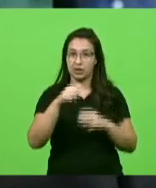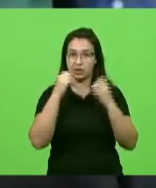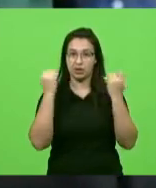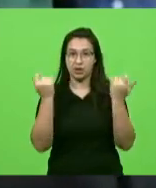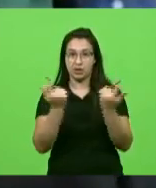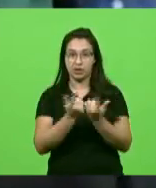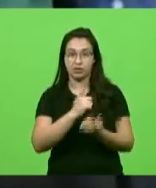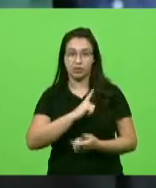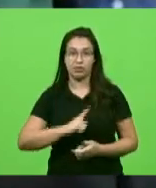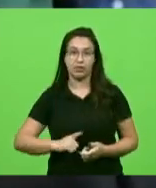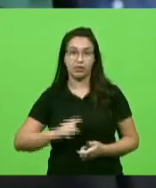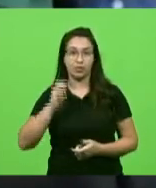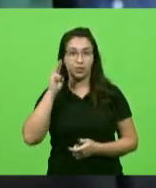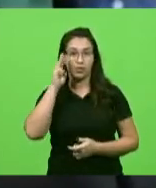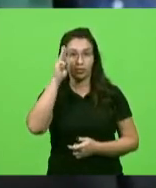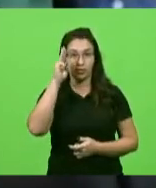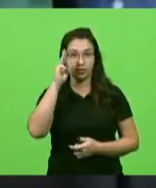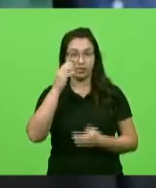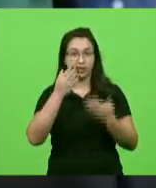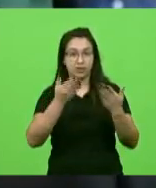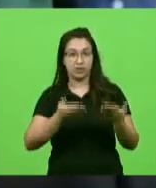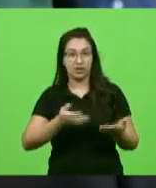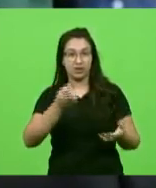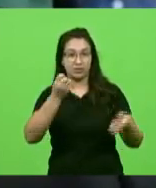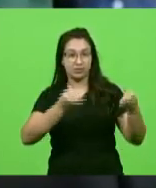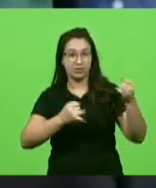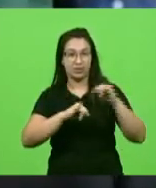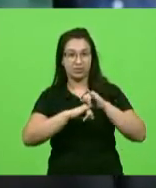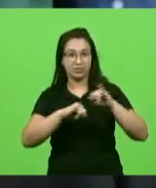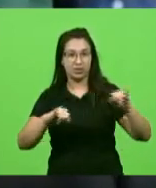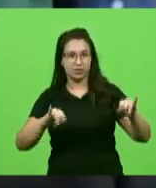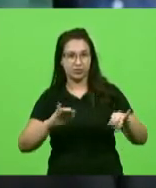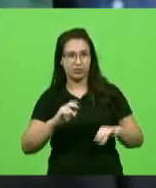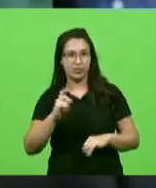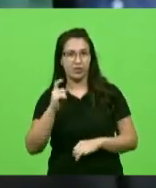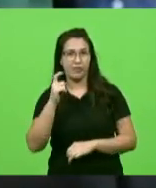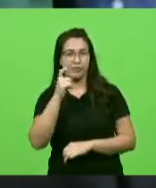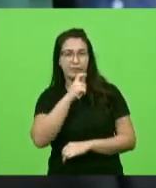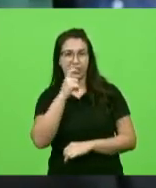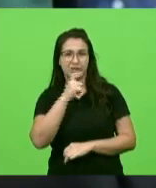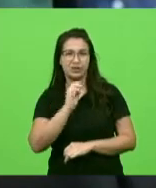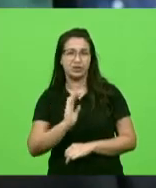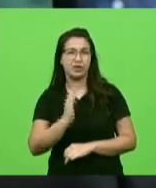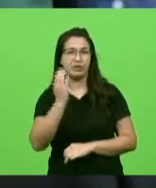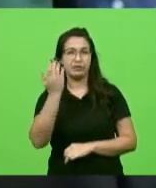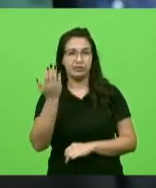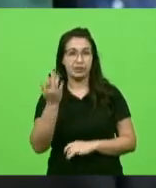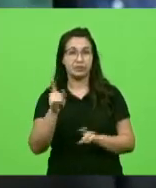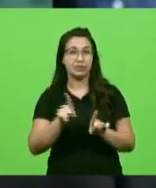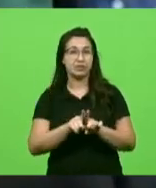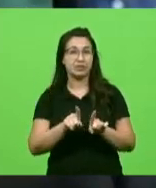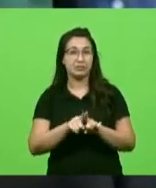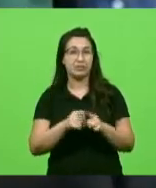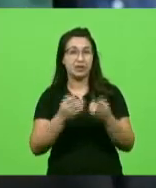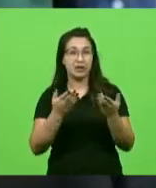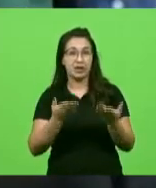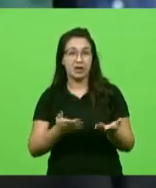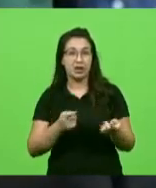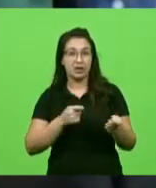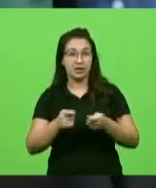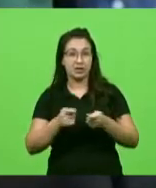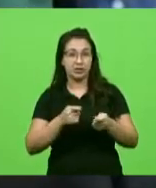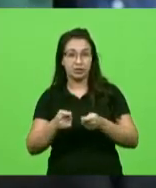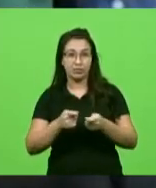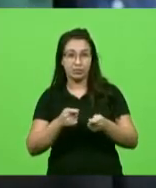Governador Carlos Moisés da Silva prestou informações falsas a seguir e ainda não teria adotado o procedimento assista